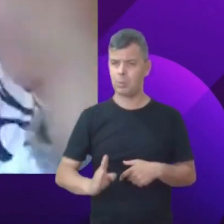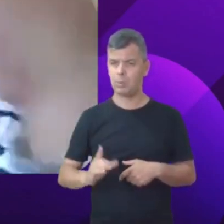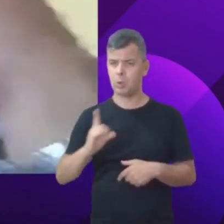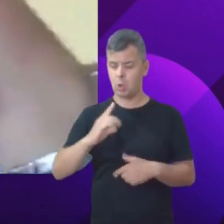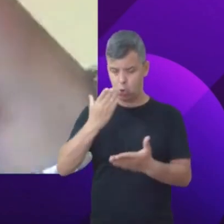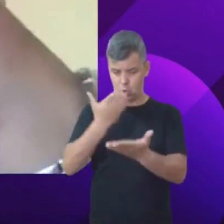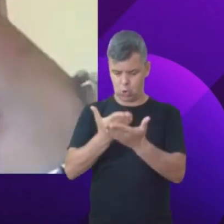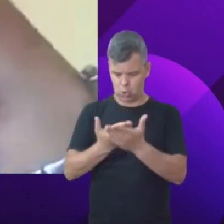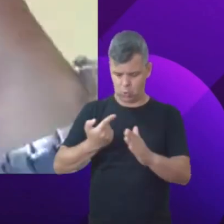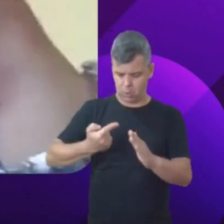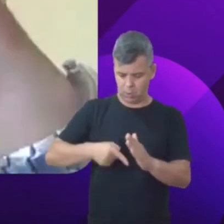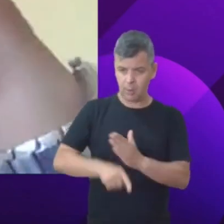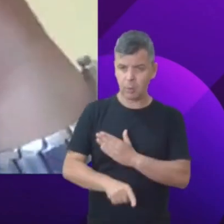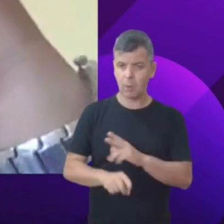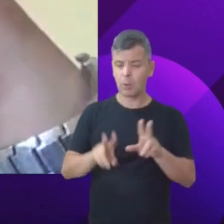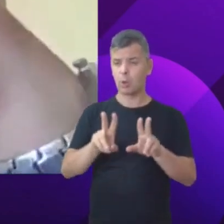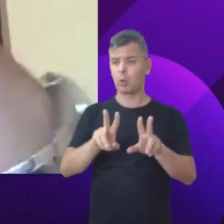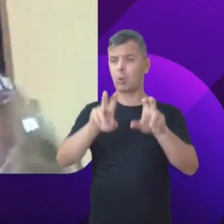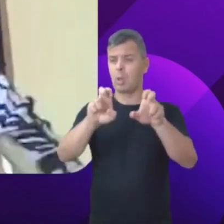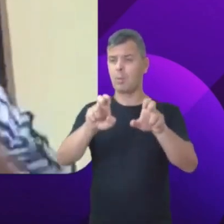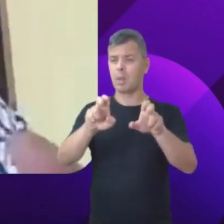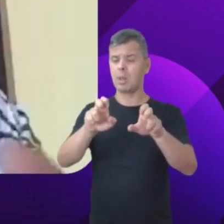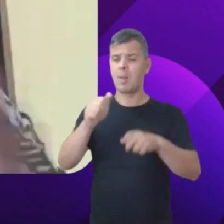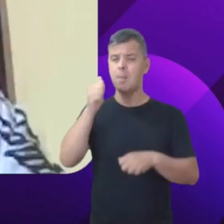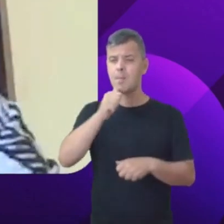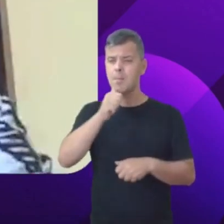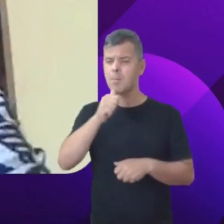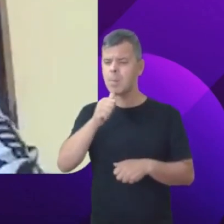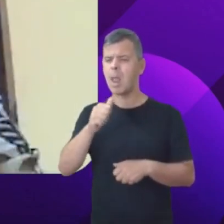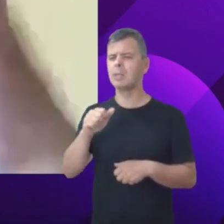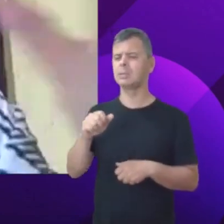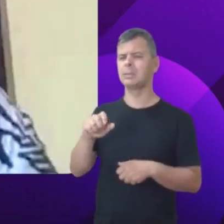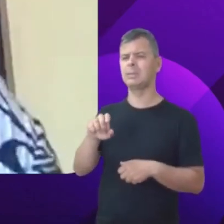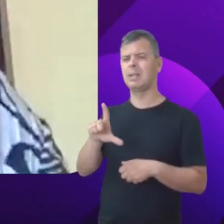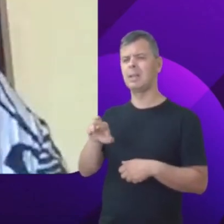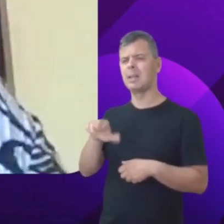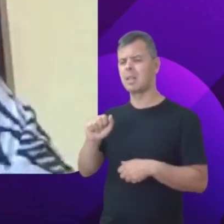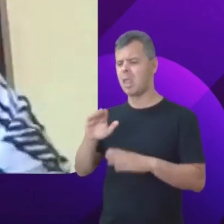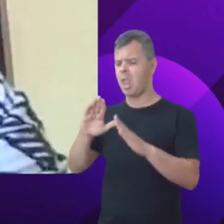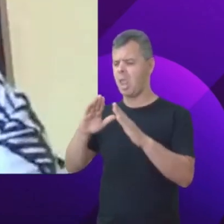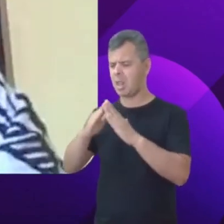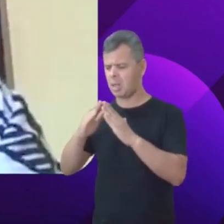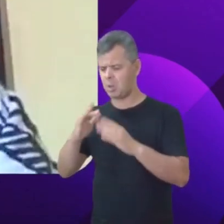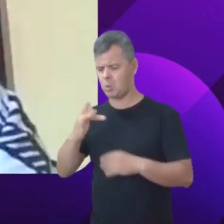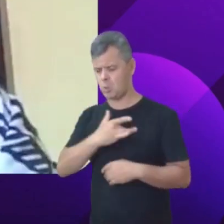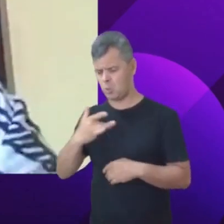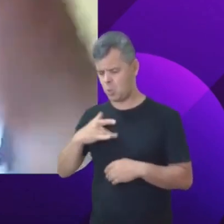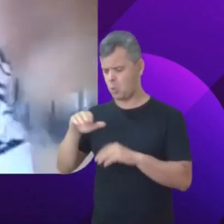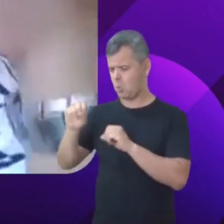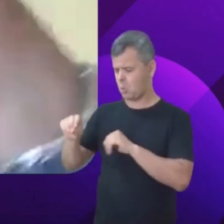tem um estudo aprofundado sobre a situação das mulheres lésbicas no campo da educação, da saúde, da moradia digna, sobre